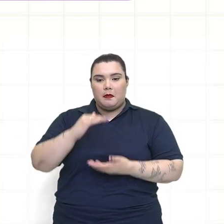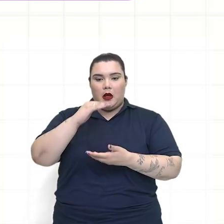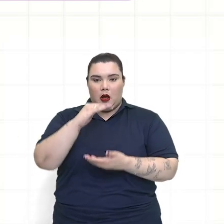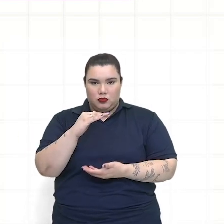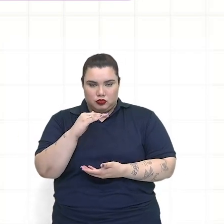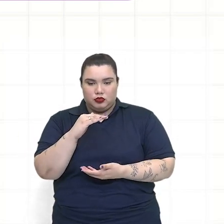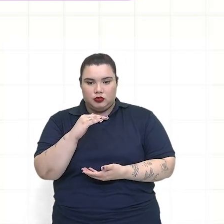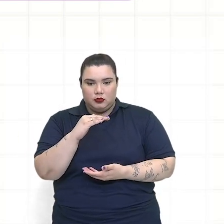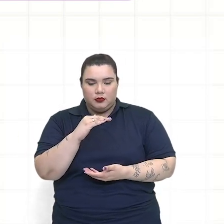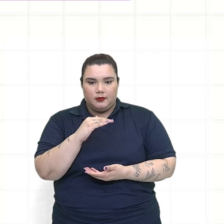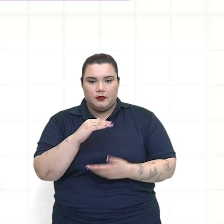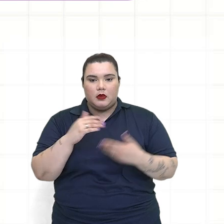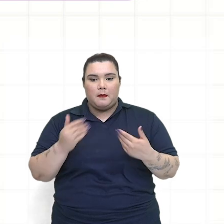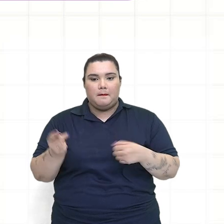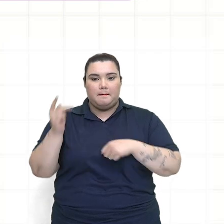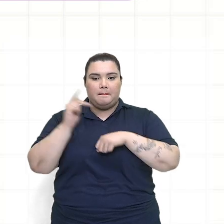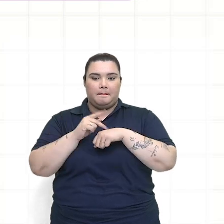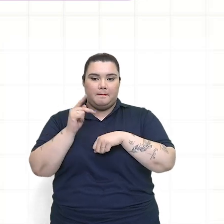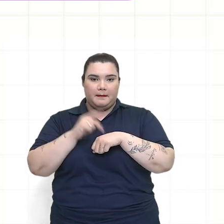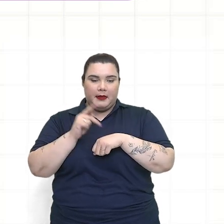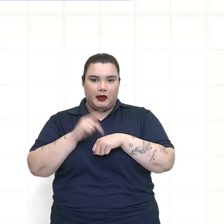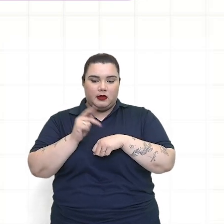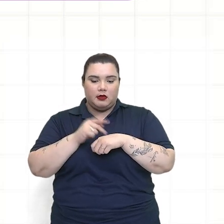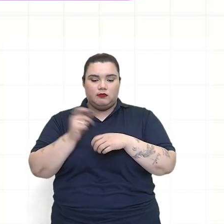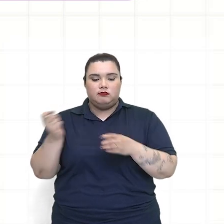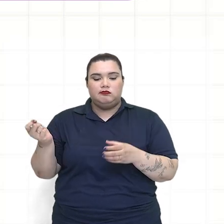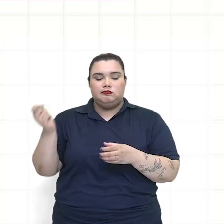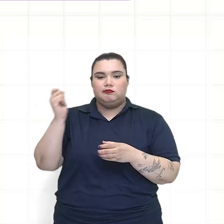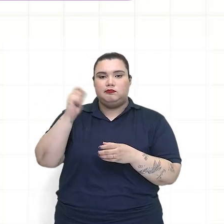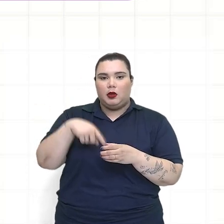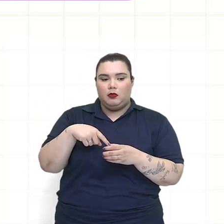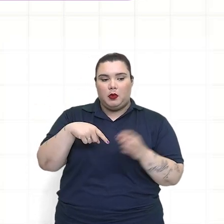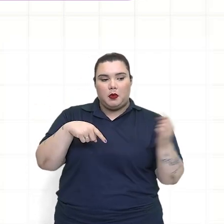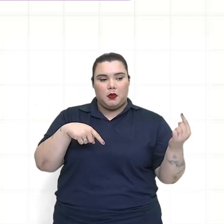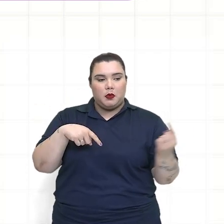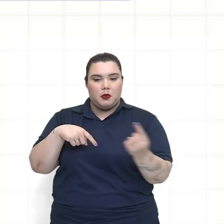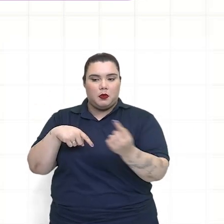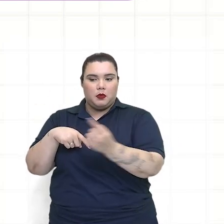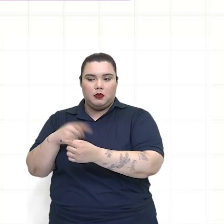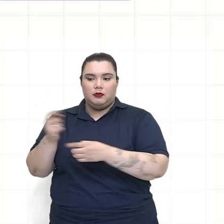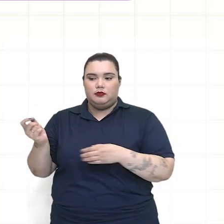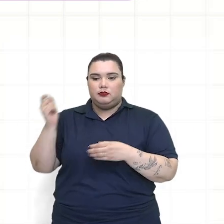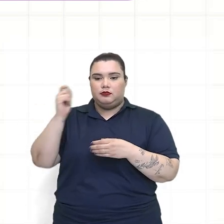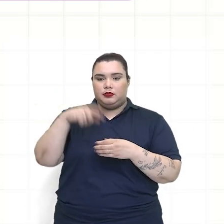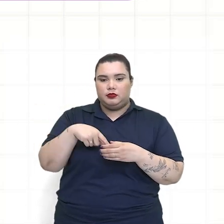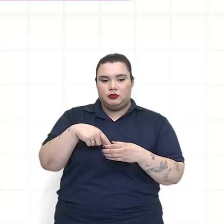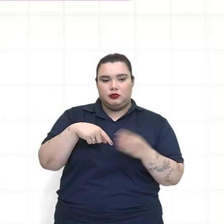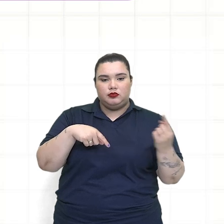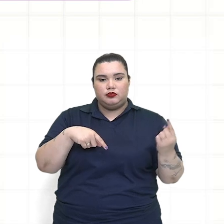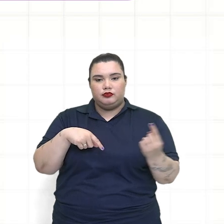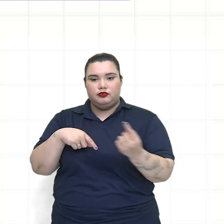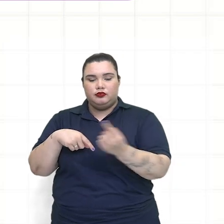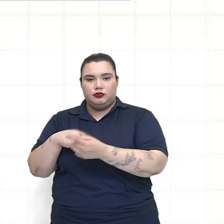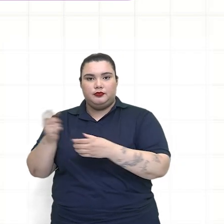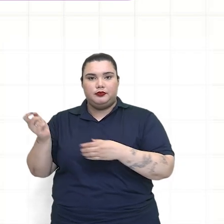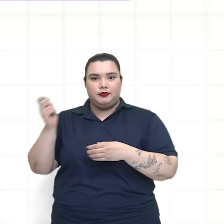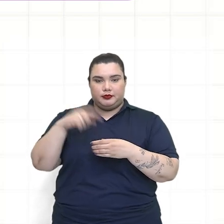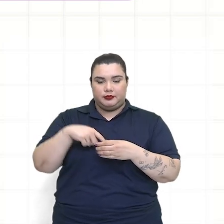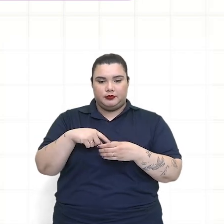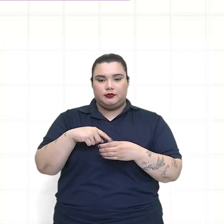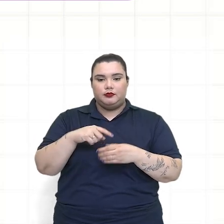um pote e adicionava uma pedra. Então, para cada um, vamos supor que